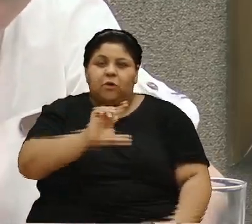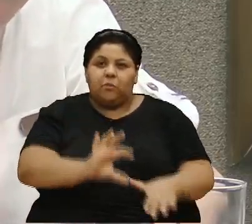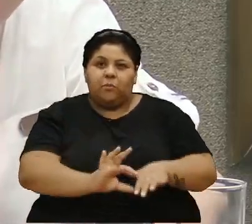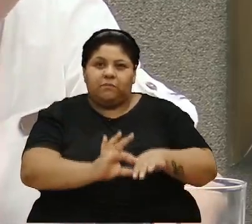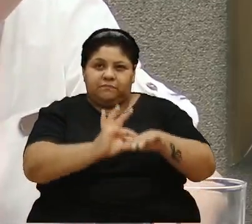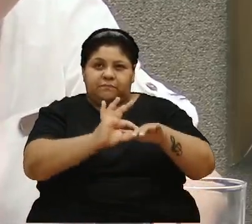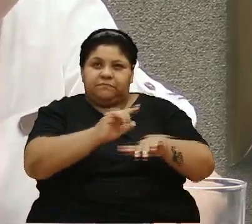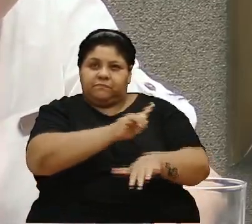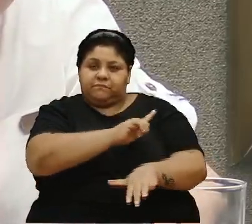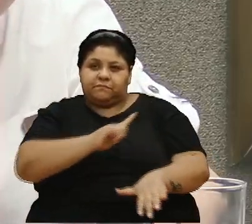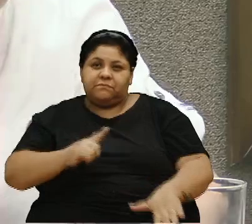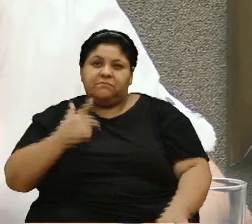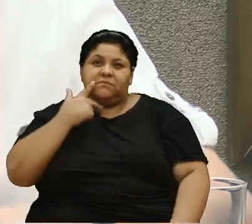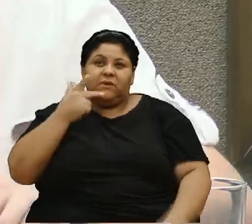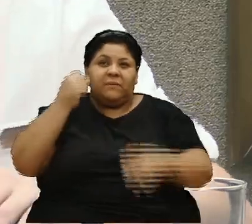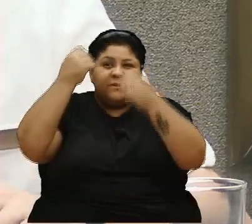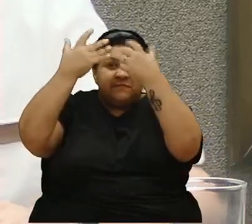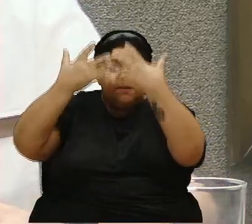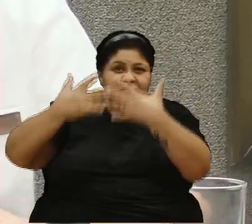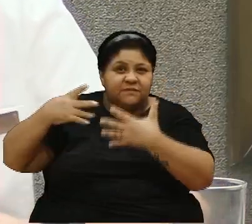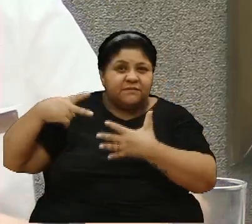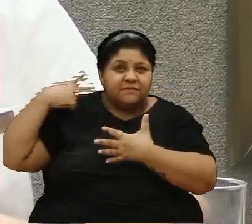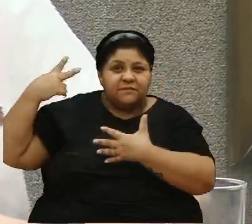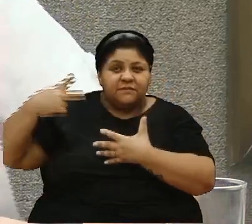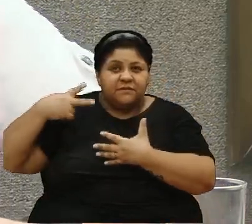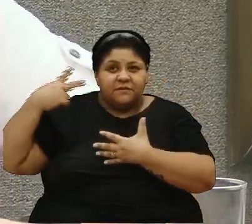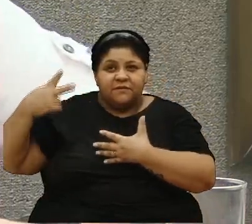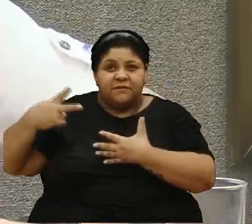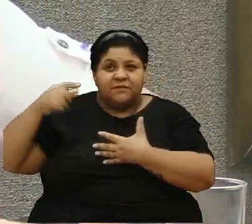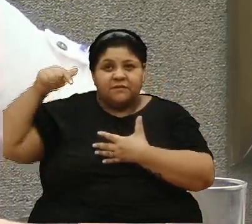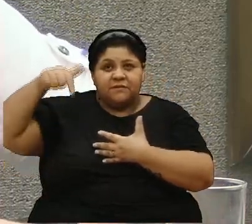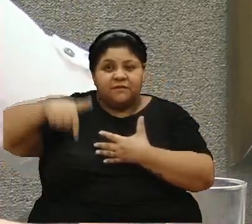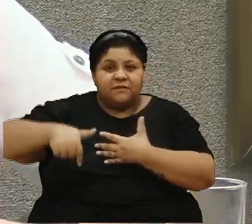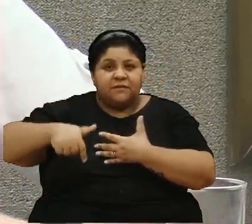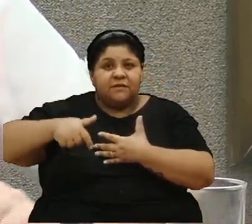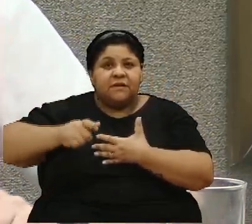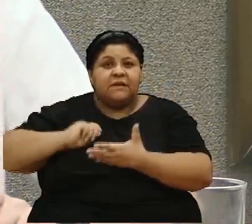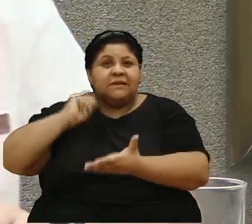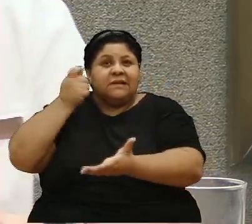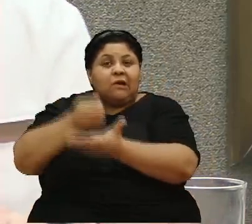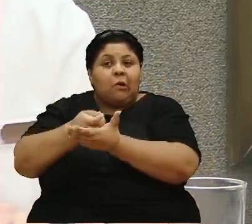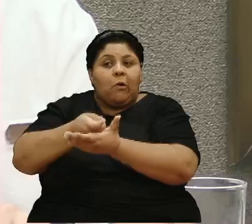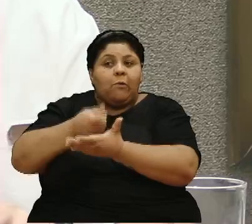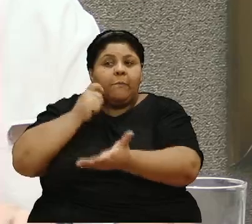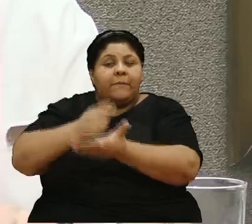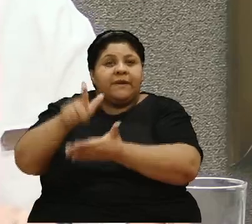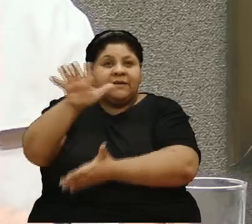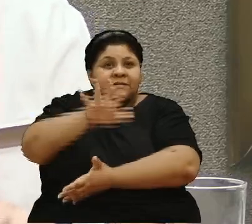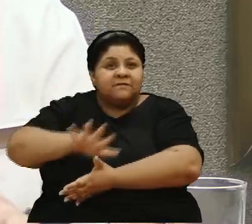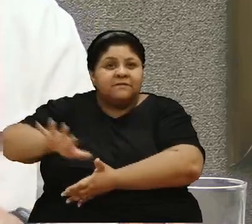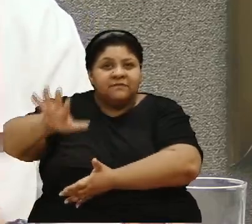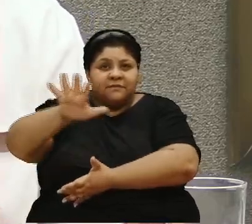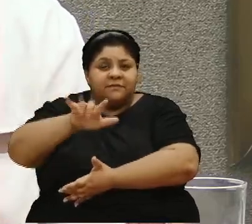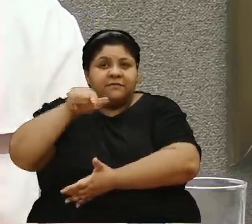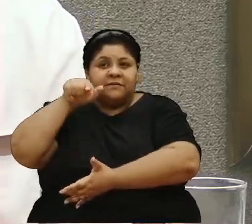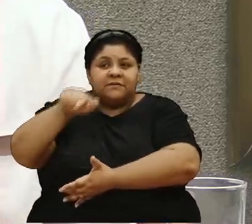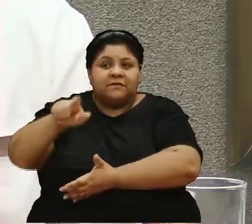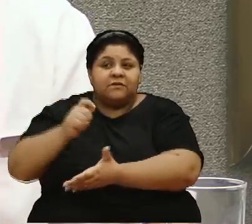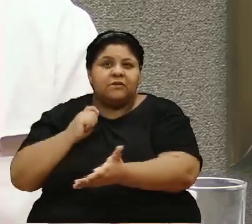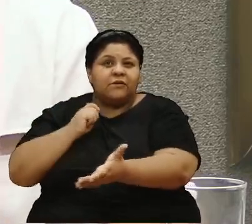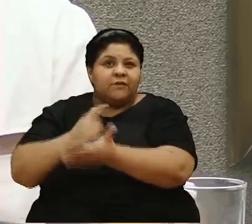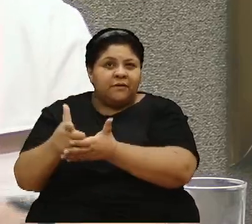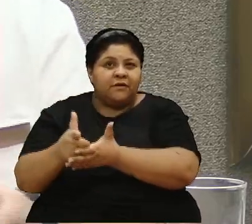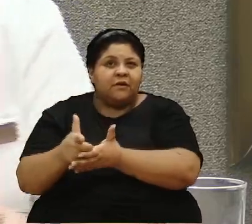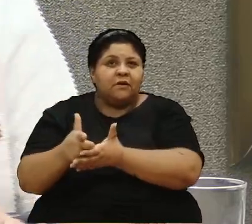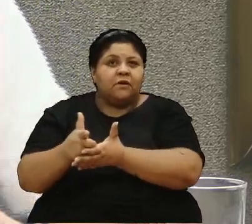de colocar para os colegas vereadores a situação dessa aquisição dessa área aí. Essa área foi adquirida lá na